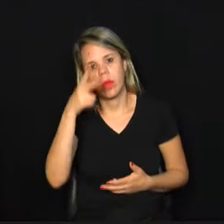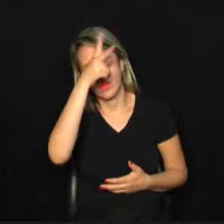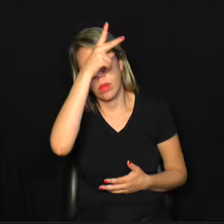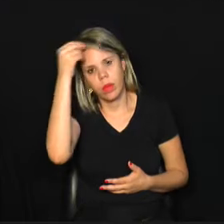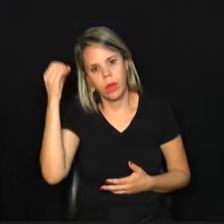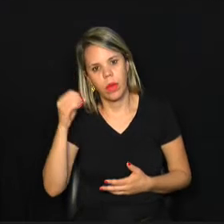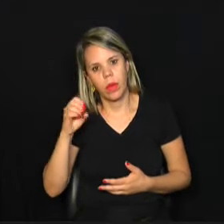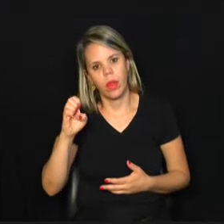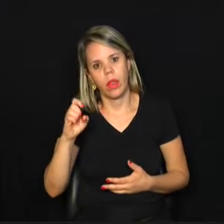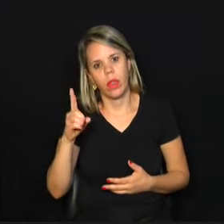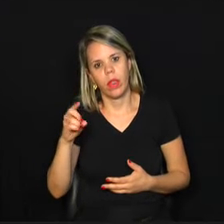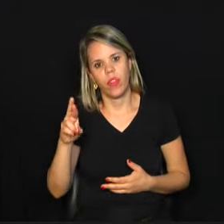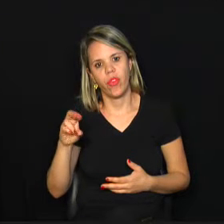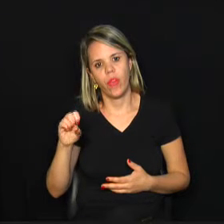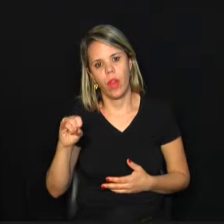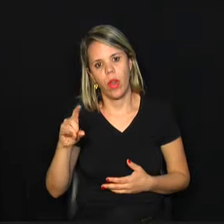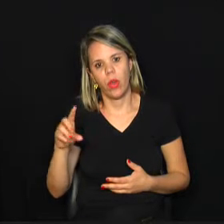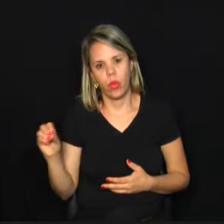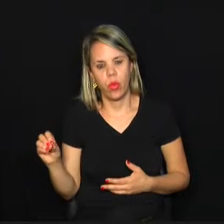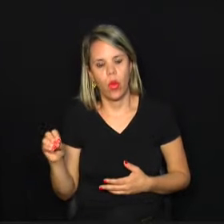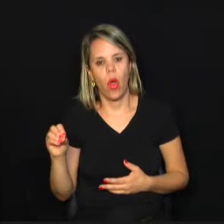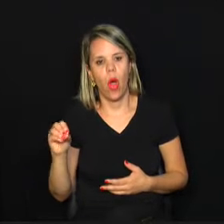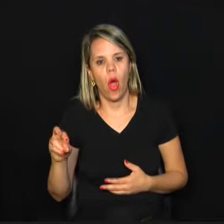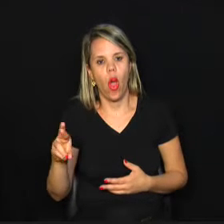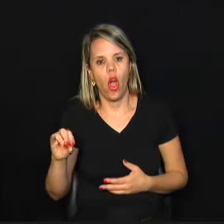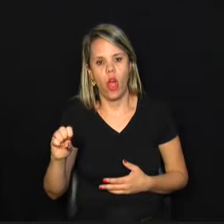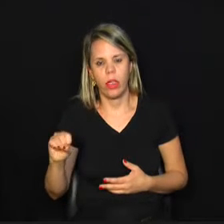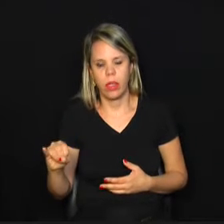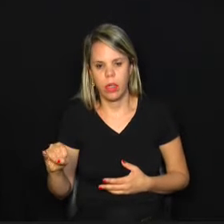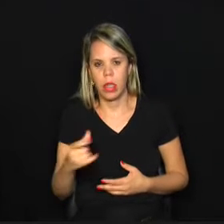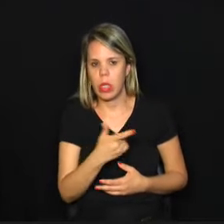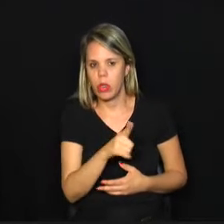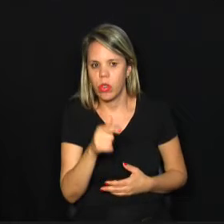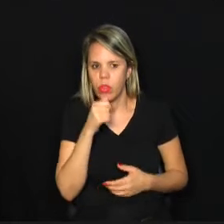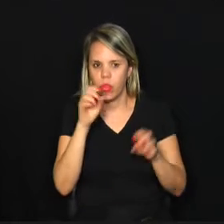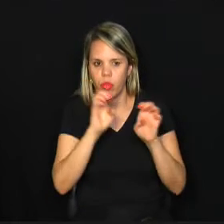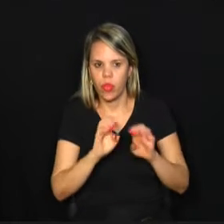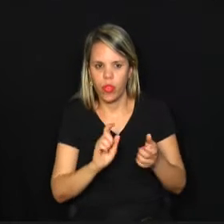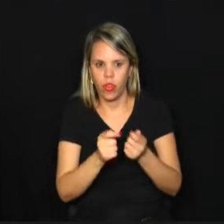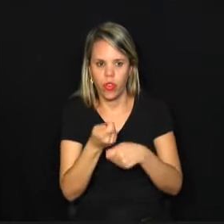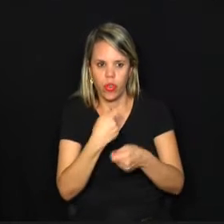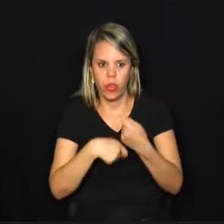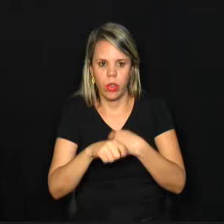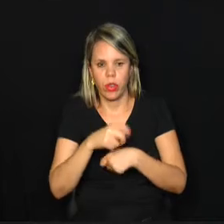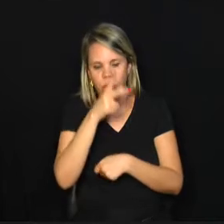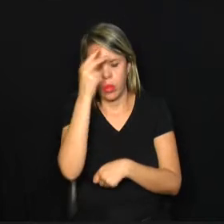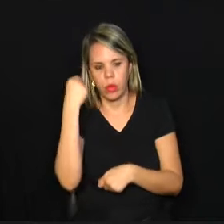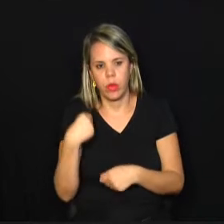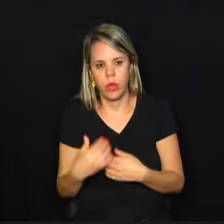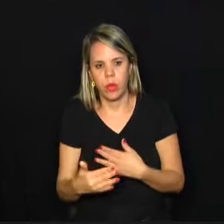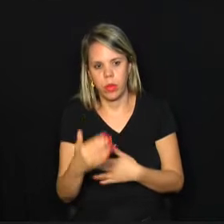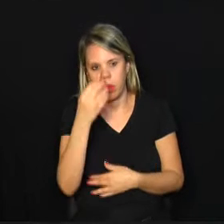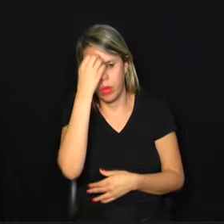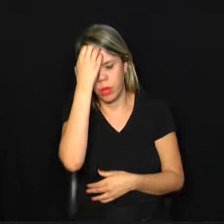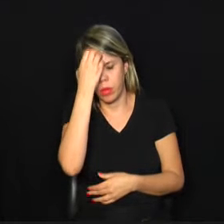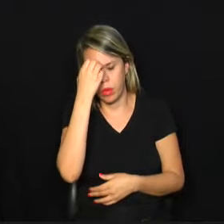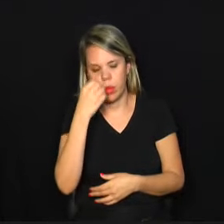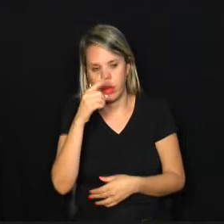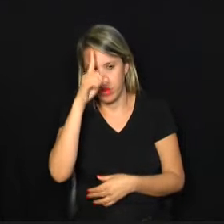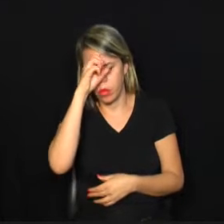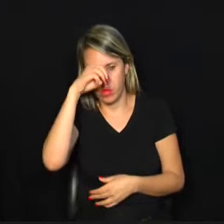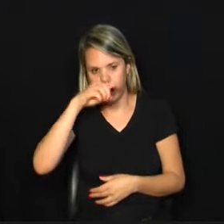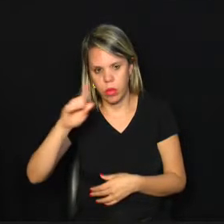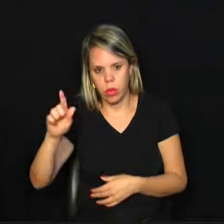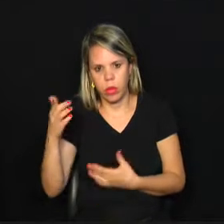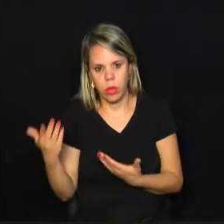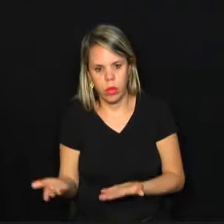Prefeito Eduardo Orsi, para o qual não havia nenhuma previsão de estrutura na gestão pública. Então, a partir da rede Mário Gatti, ele